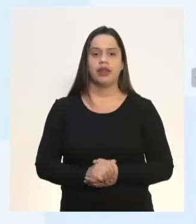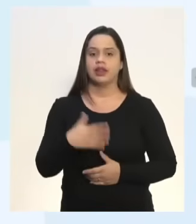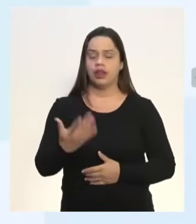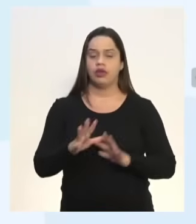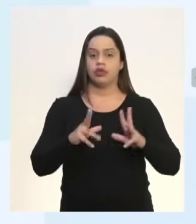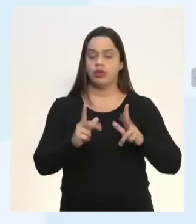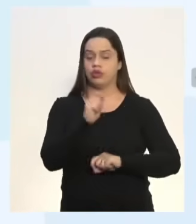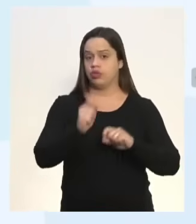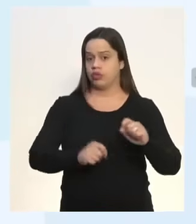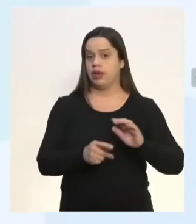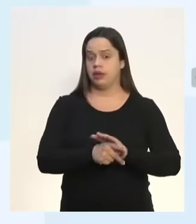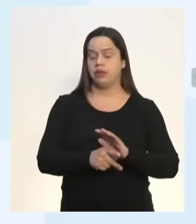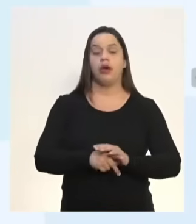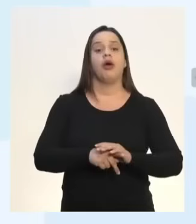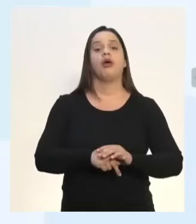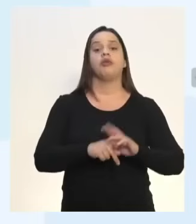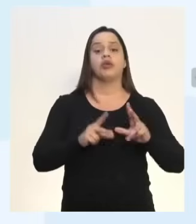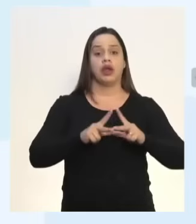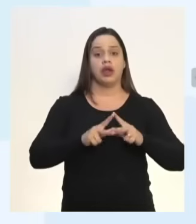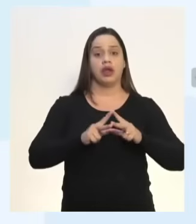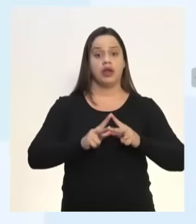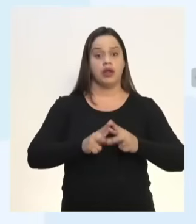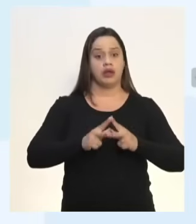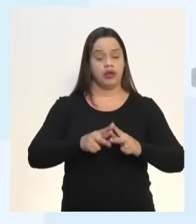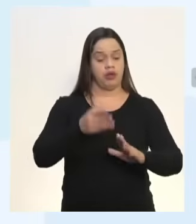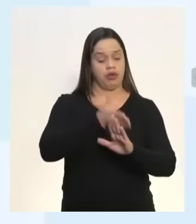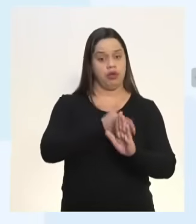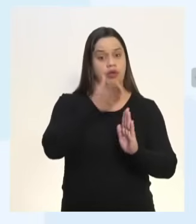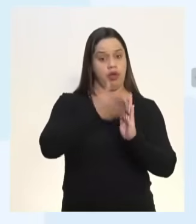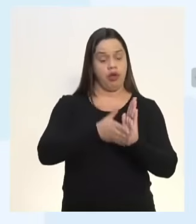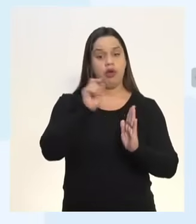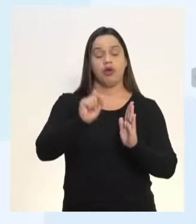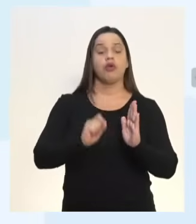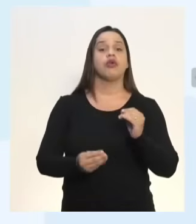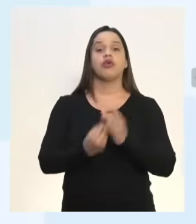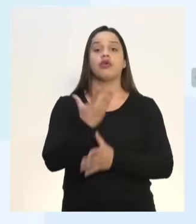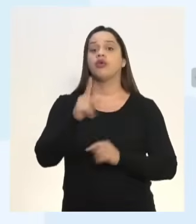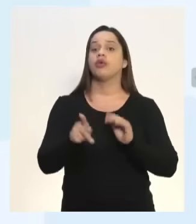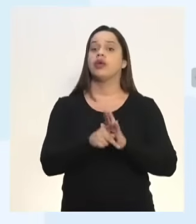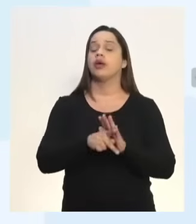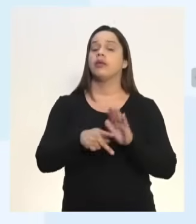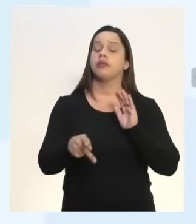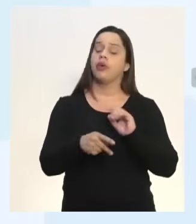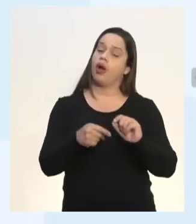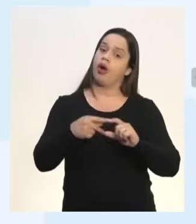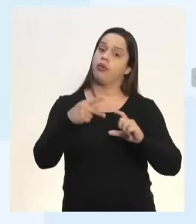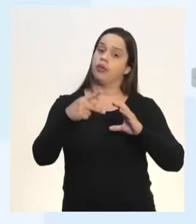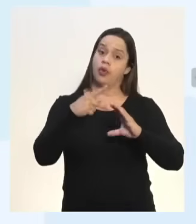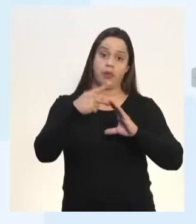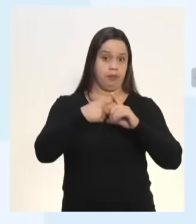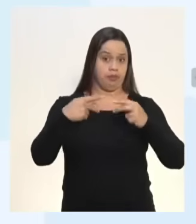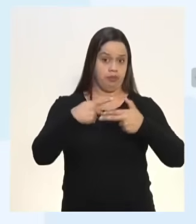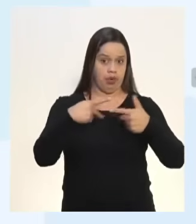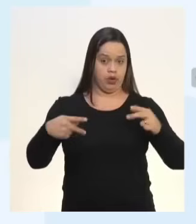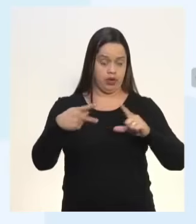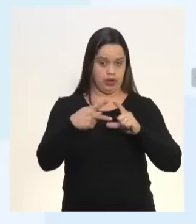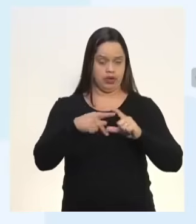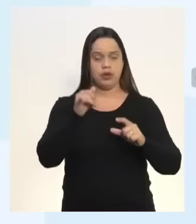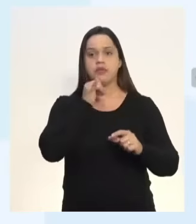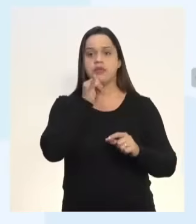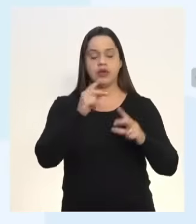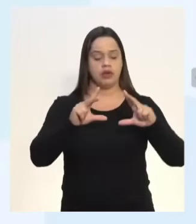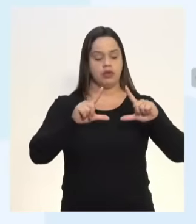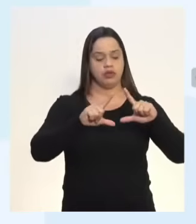são sólidos geométricos cujas faces são formadas por polígonos. No caso, eu posso formar por um triângulo, por